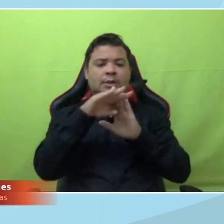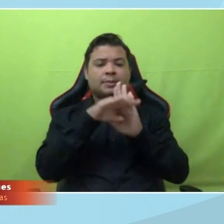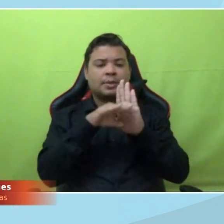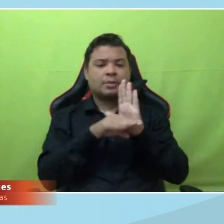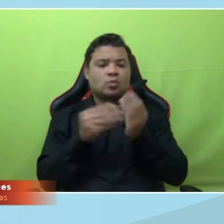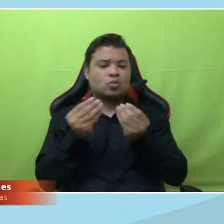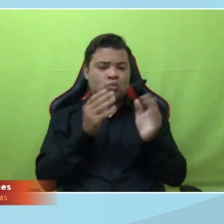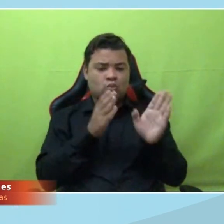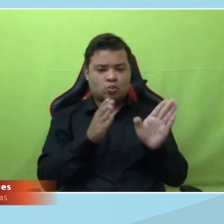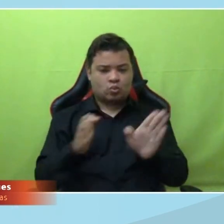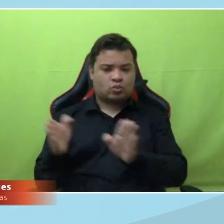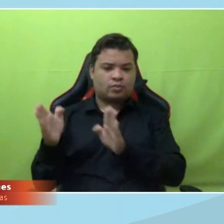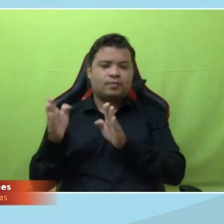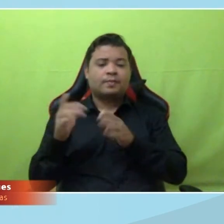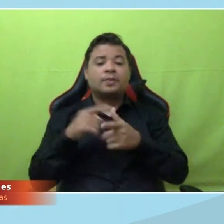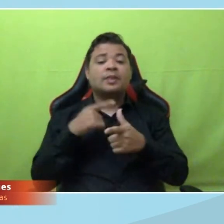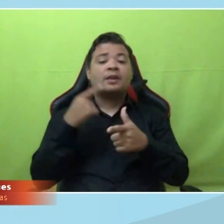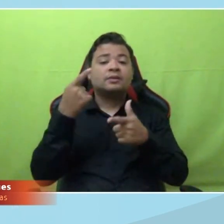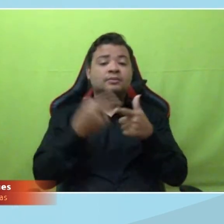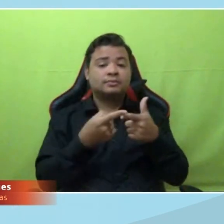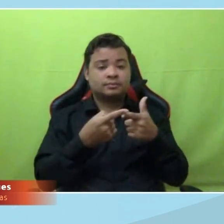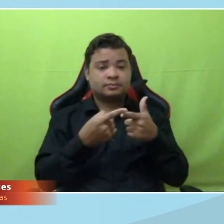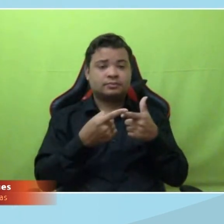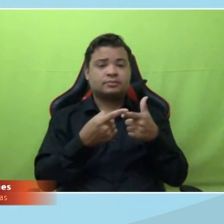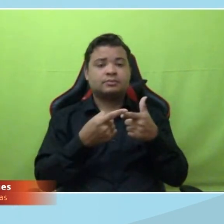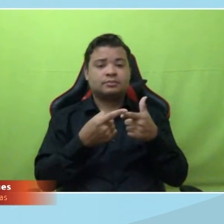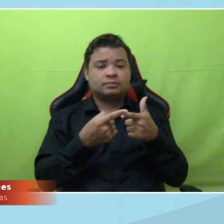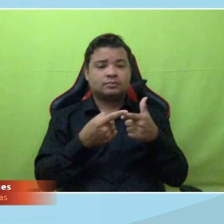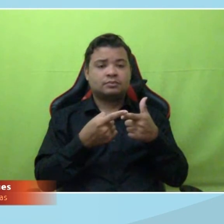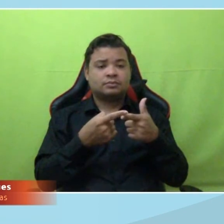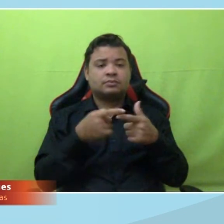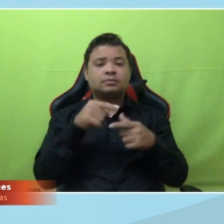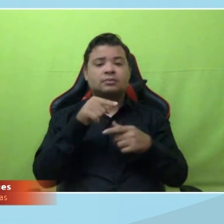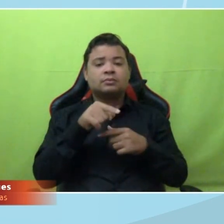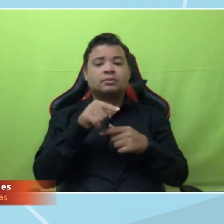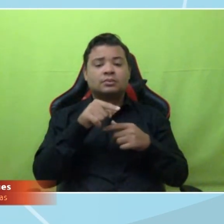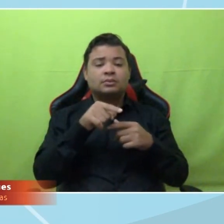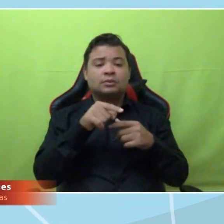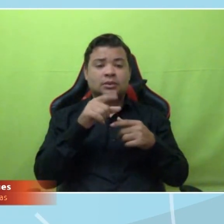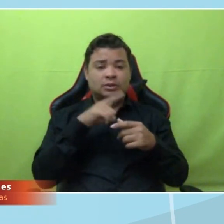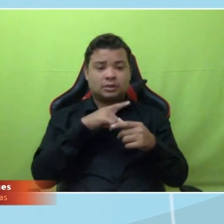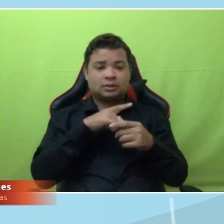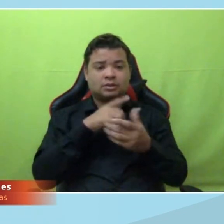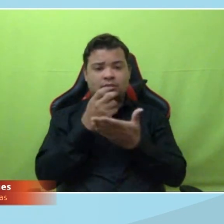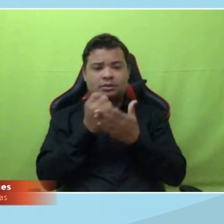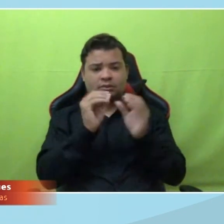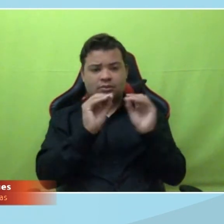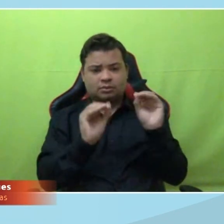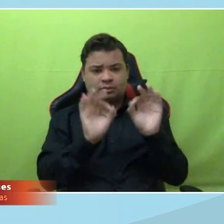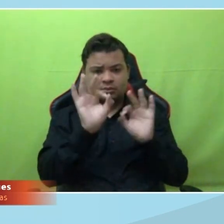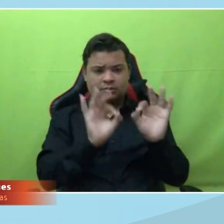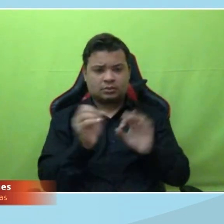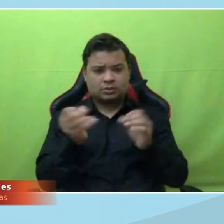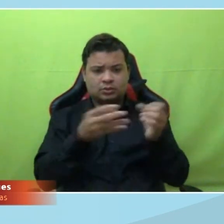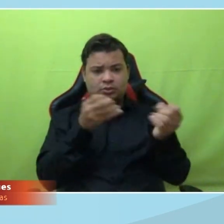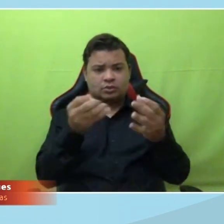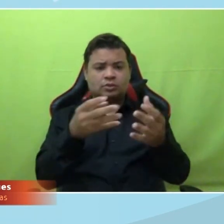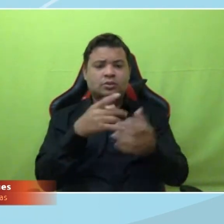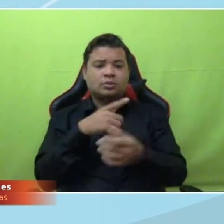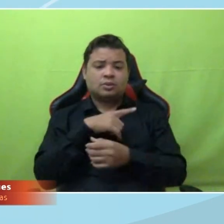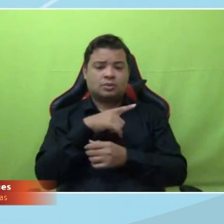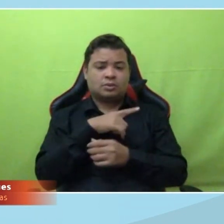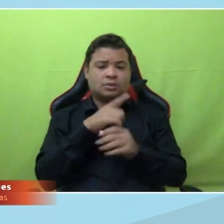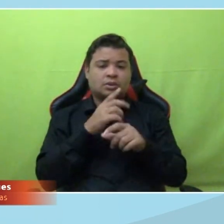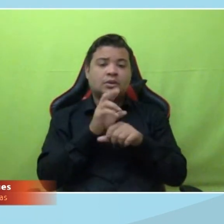seguir. Depois dessa atualização, depois de uma atualização, né, feita nas urnas, elas contam também com recursos ainda